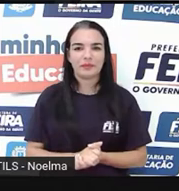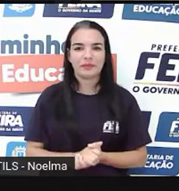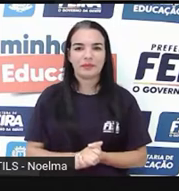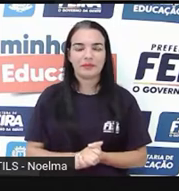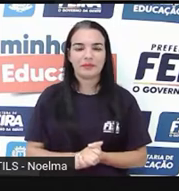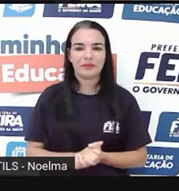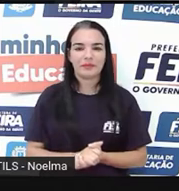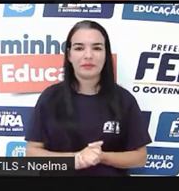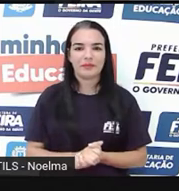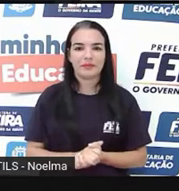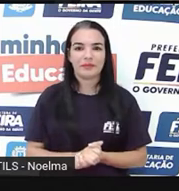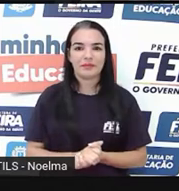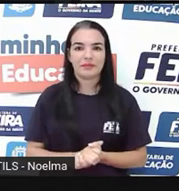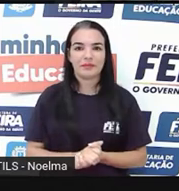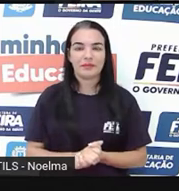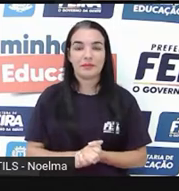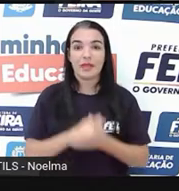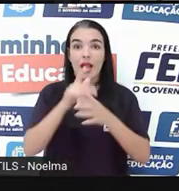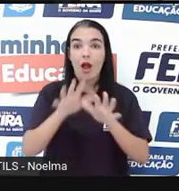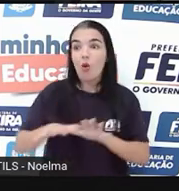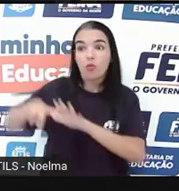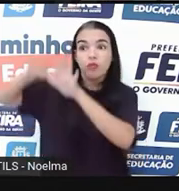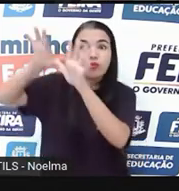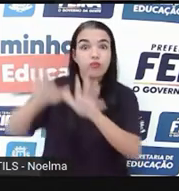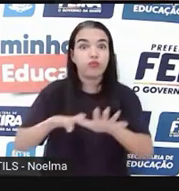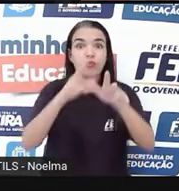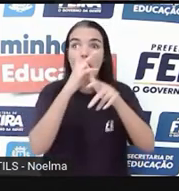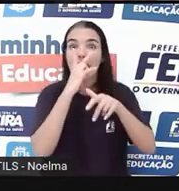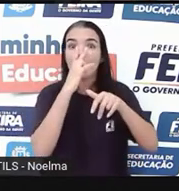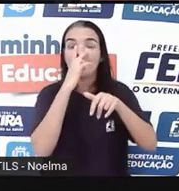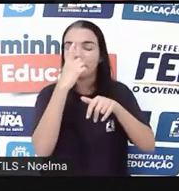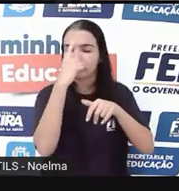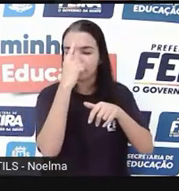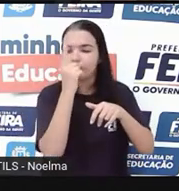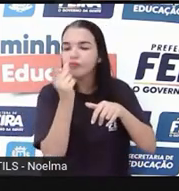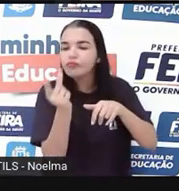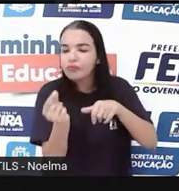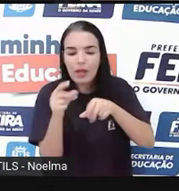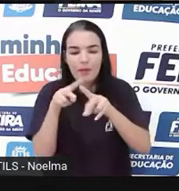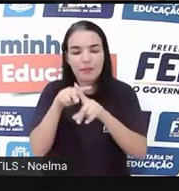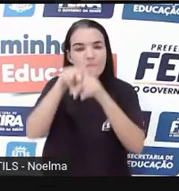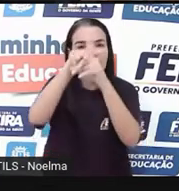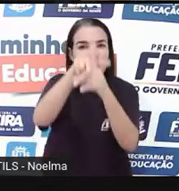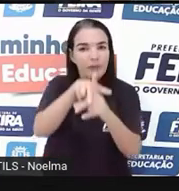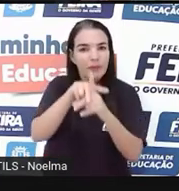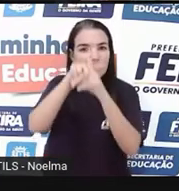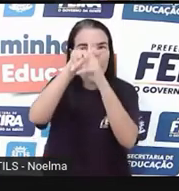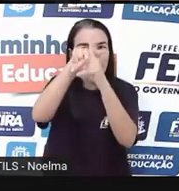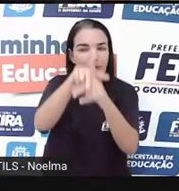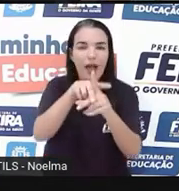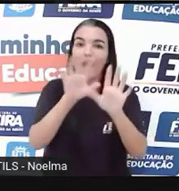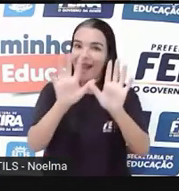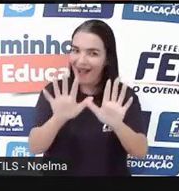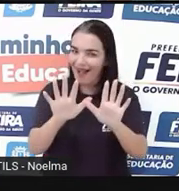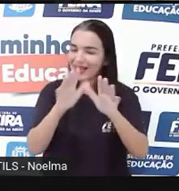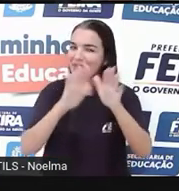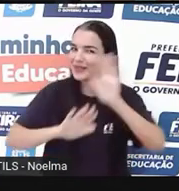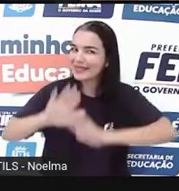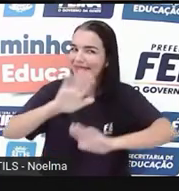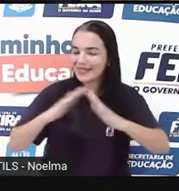witch. Voe como uma velha bruxa. Mas não vale pular em cima dos móveis dentro de casa,